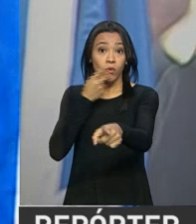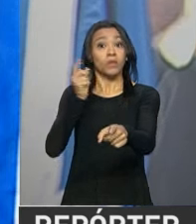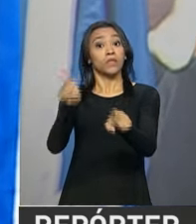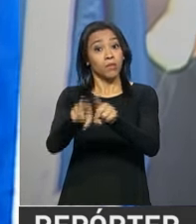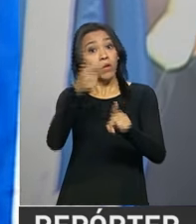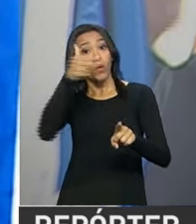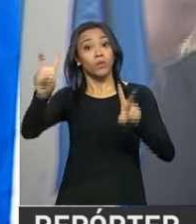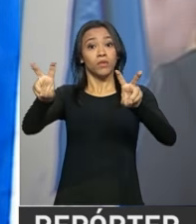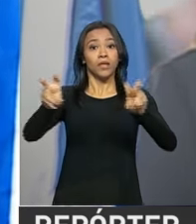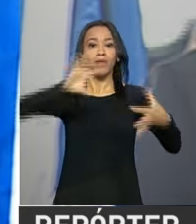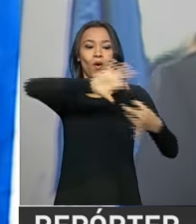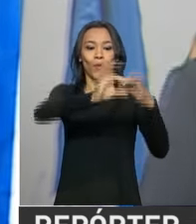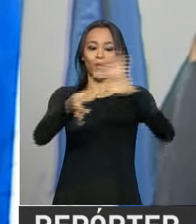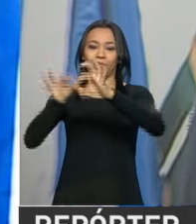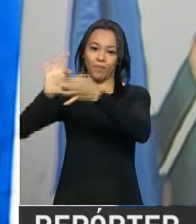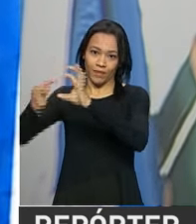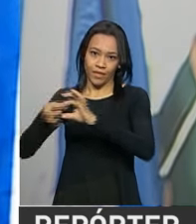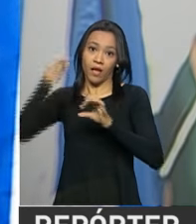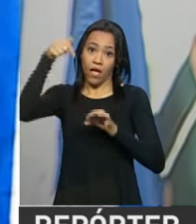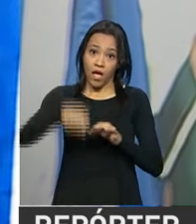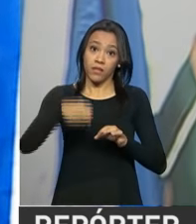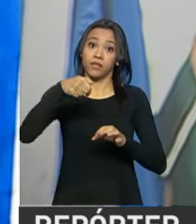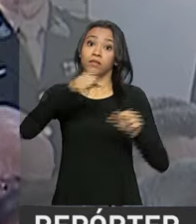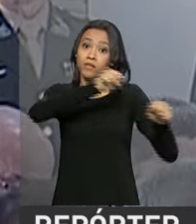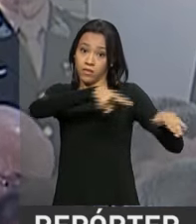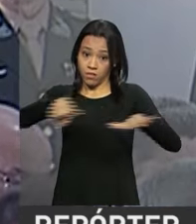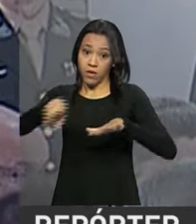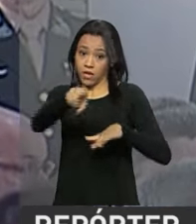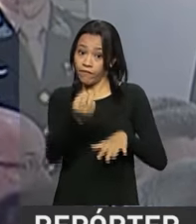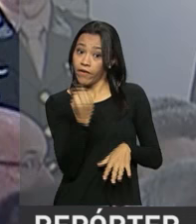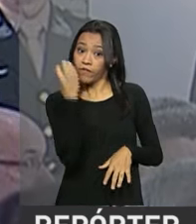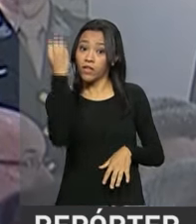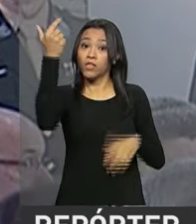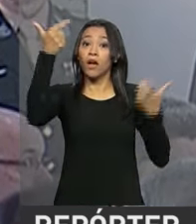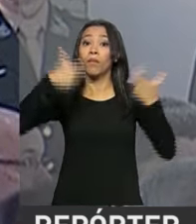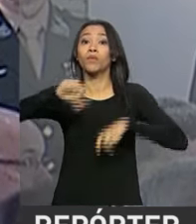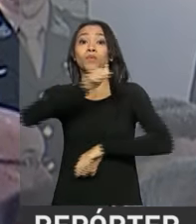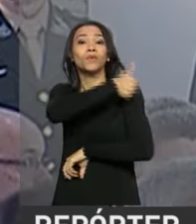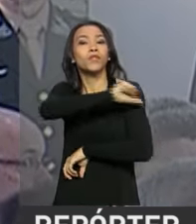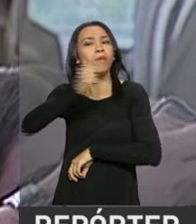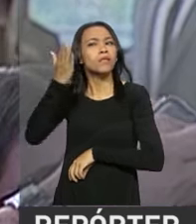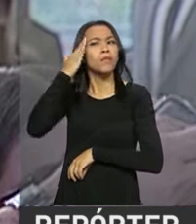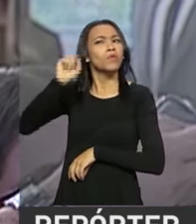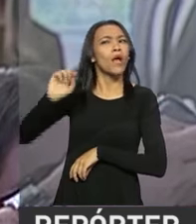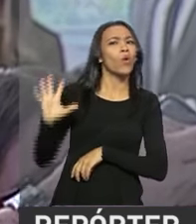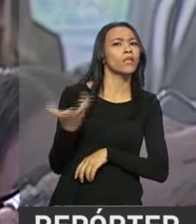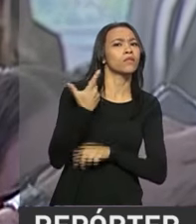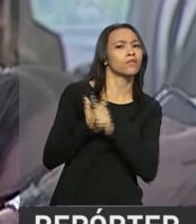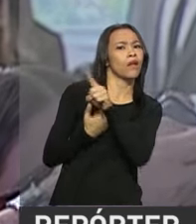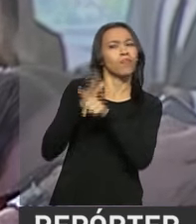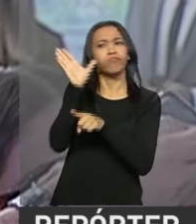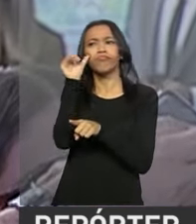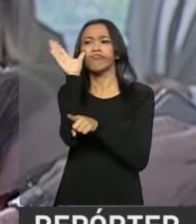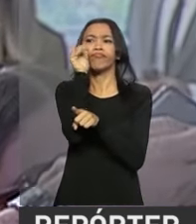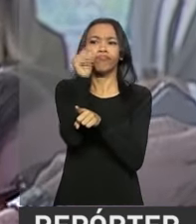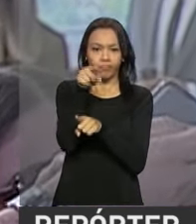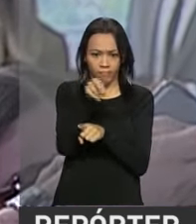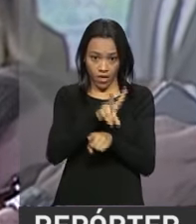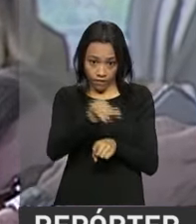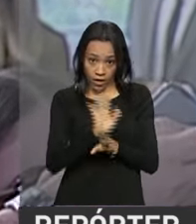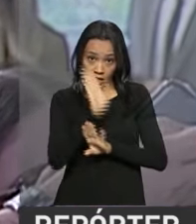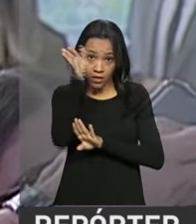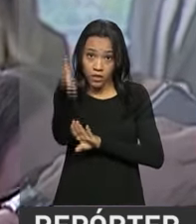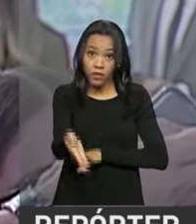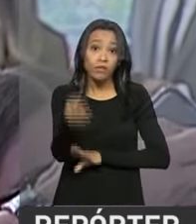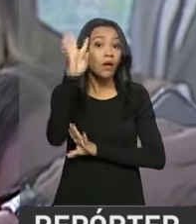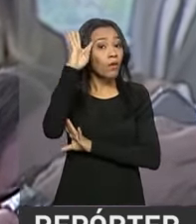Olimpíada. Ainda esta semana, o ministro vai ao Rio de Janeiro para monitorar o andamento dos trabalhos. Na quarta-feira, eu estarei indo